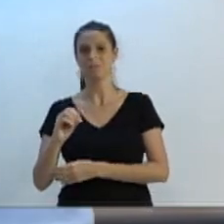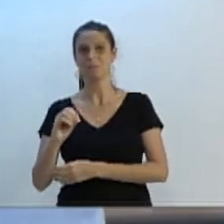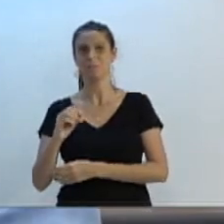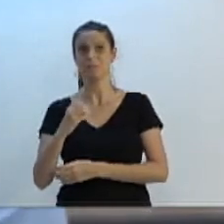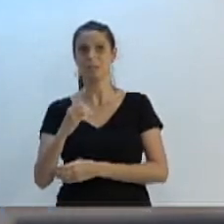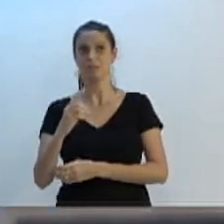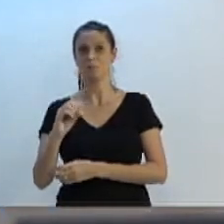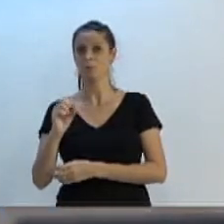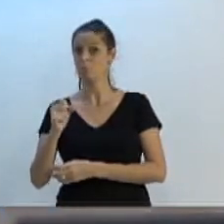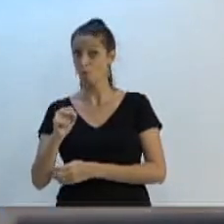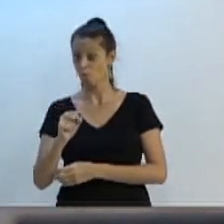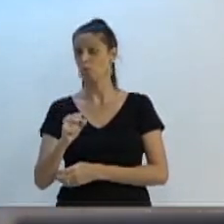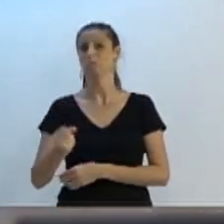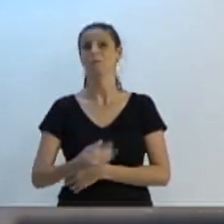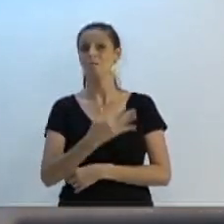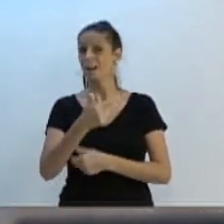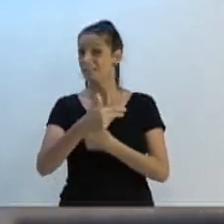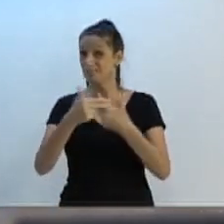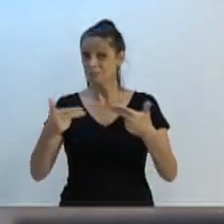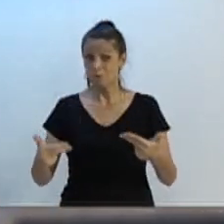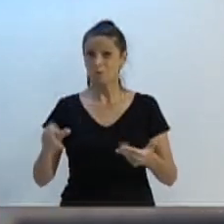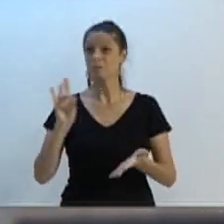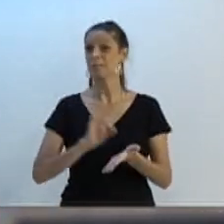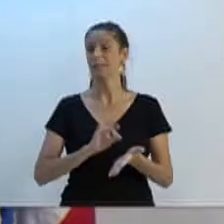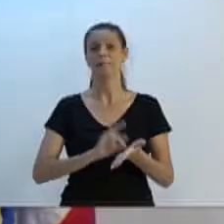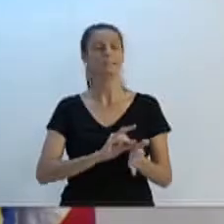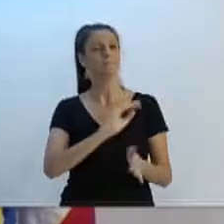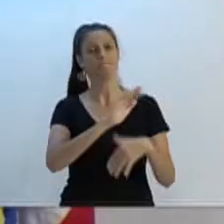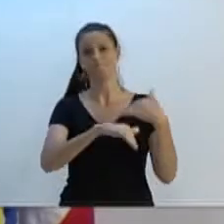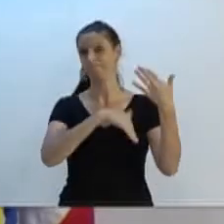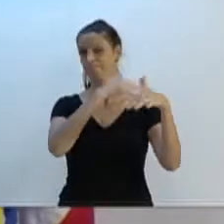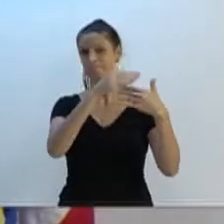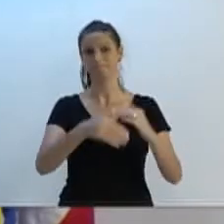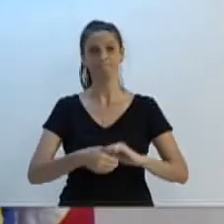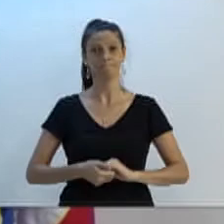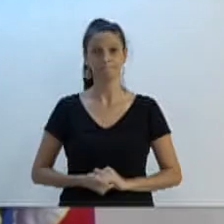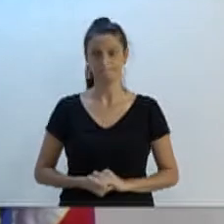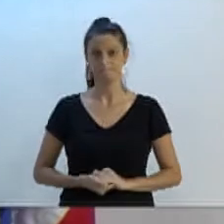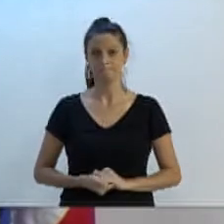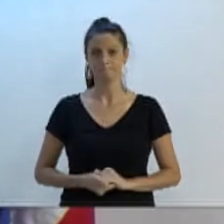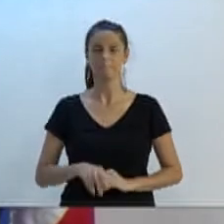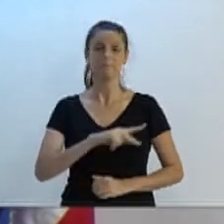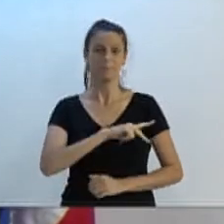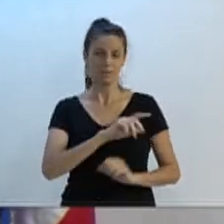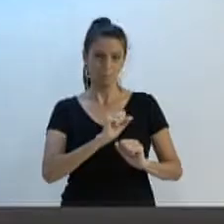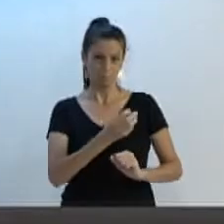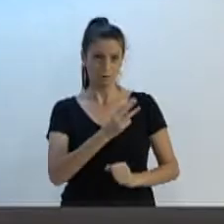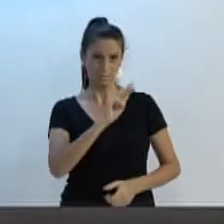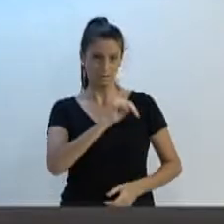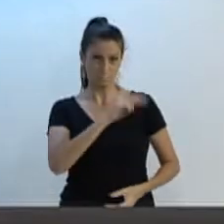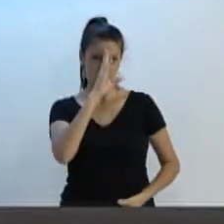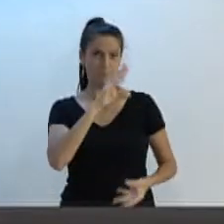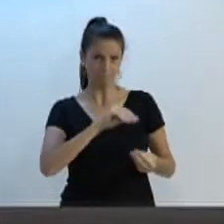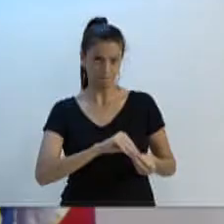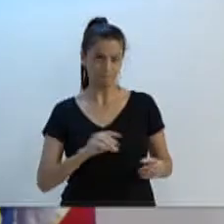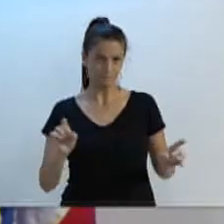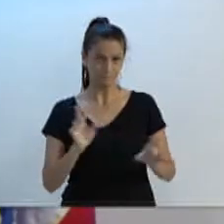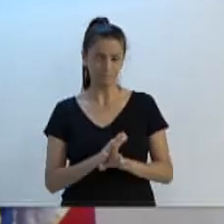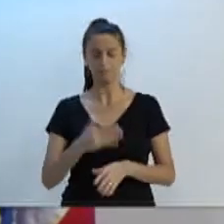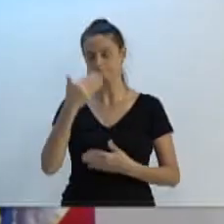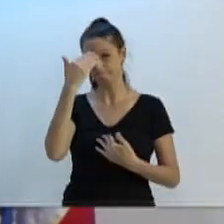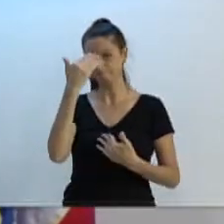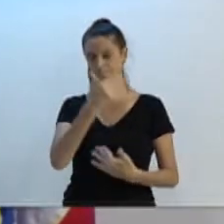obrigado obrigado pela parte vereador adriano presente todo sapatos me consegue três minutos por gentileza mais três minutos